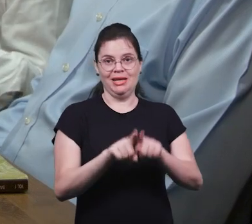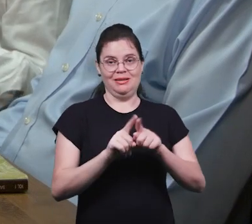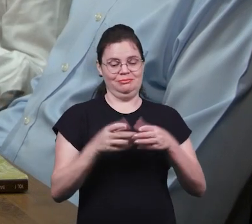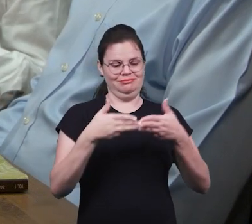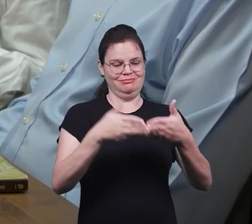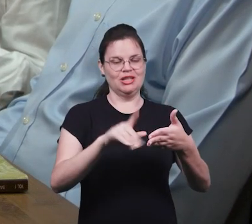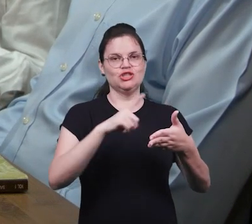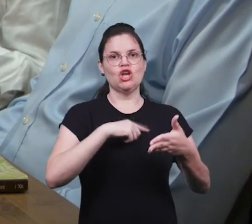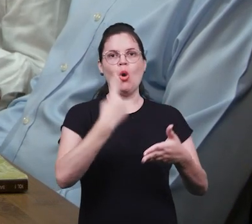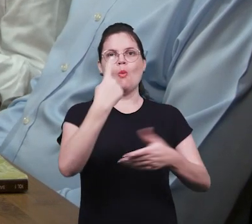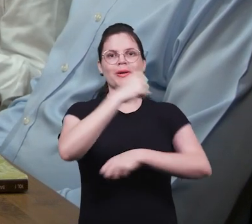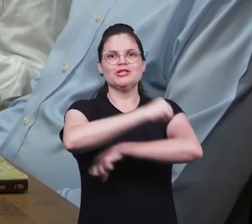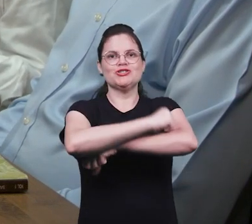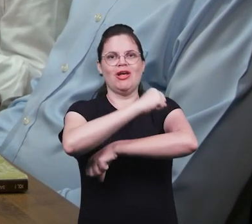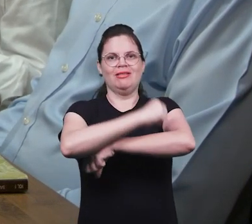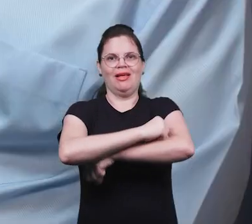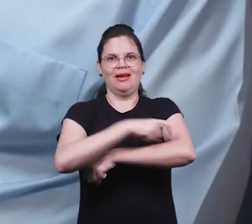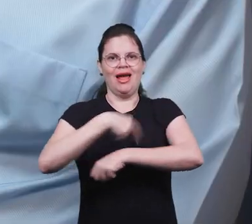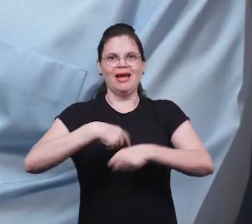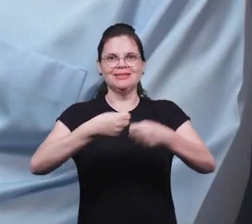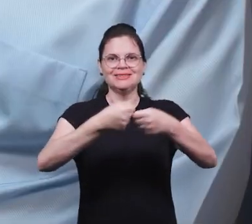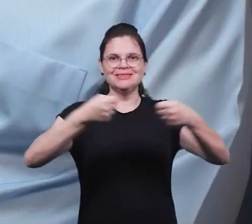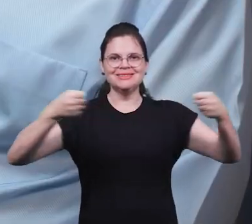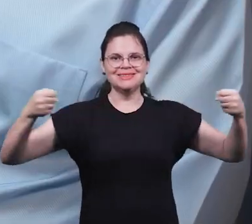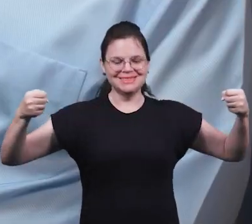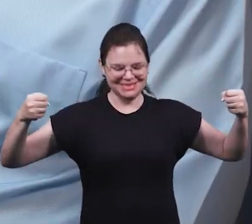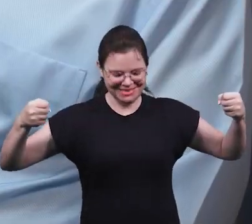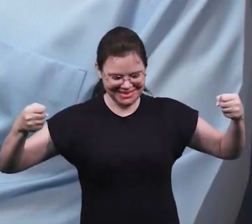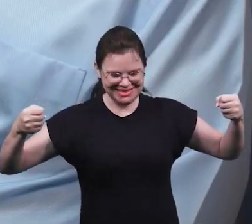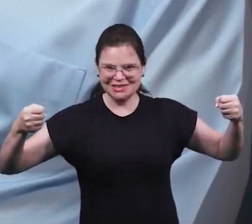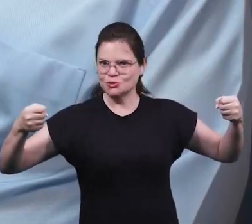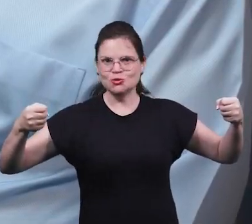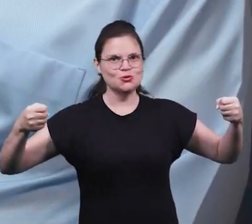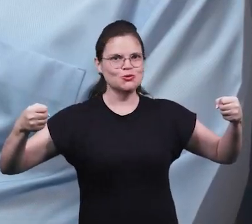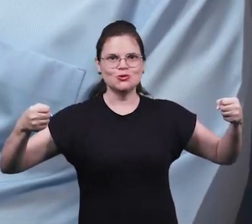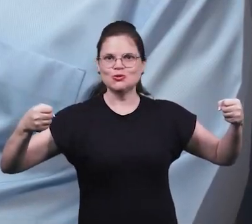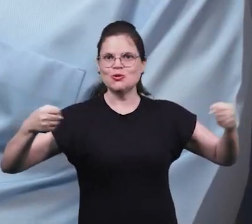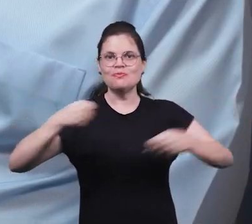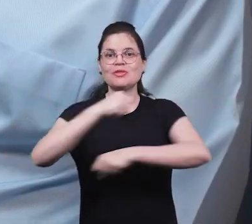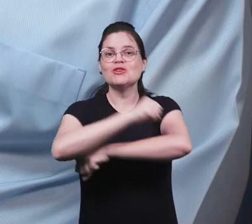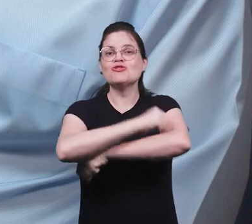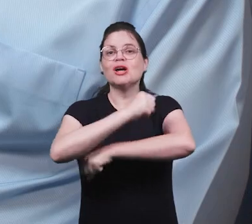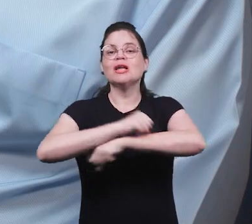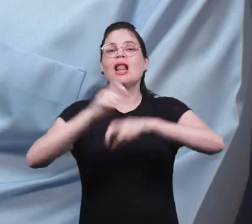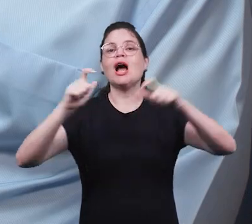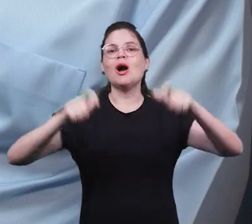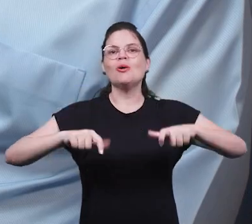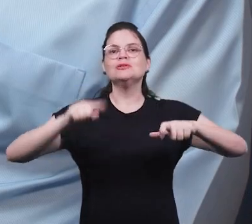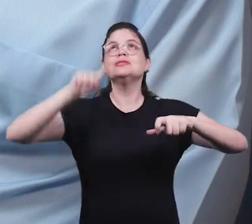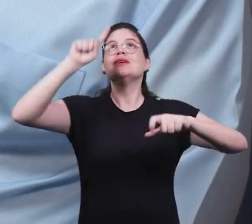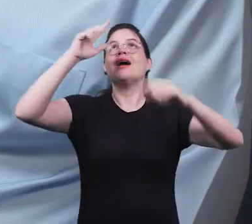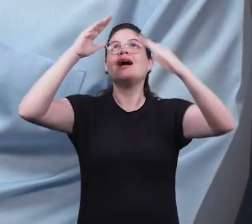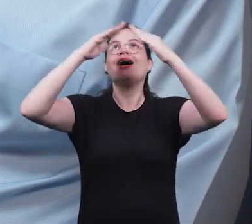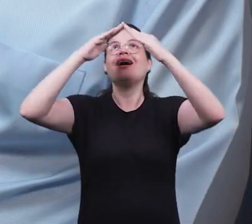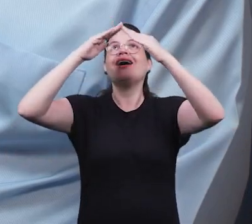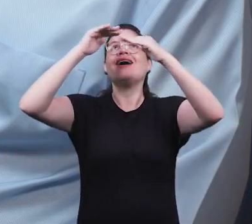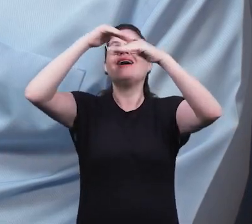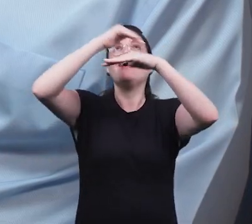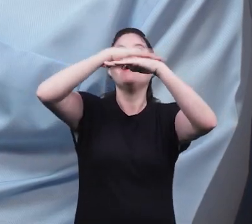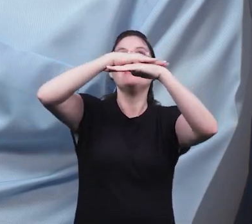Porque não cabia, e nós vamos ver isso, que Noé, depois ele vai soltar, depois que o dilúvio